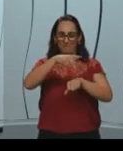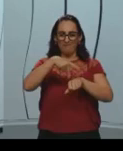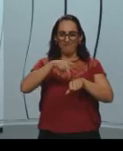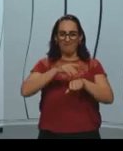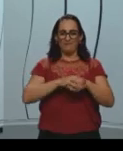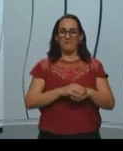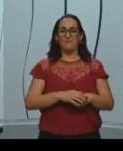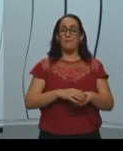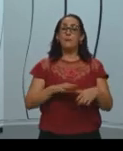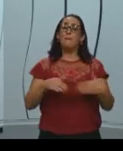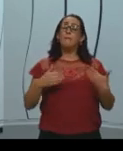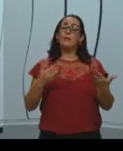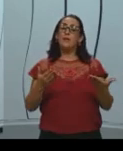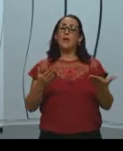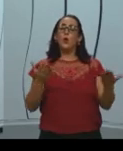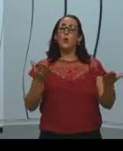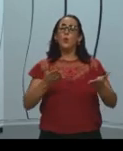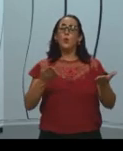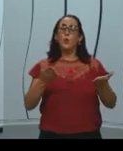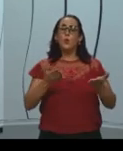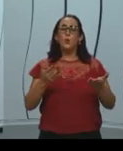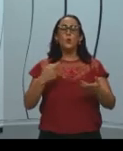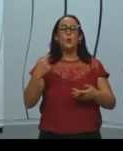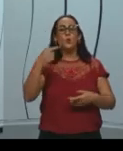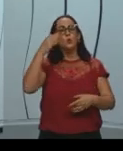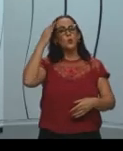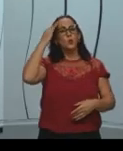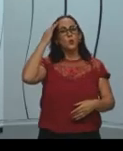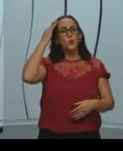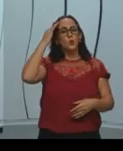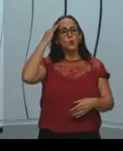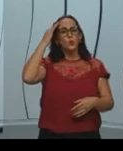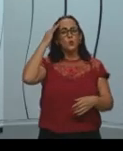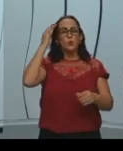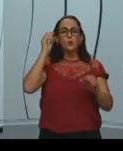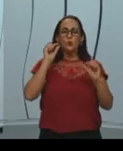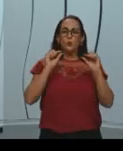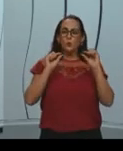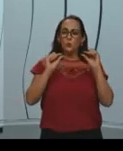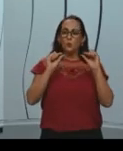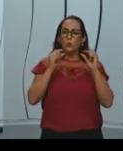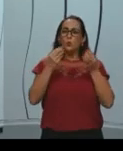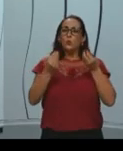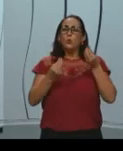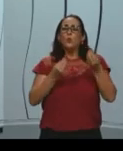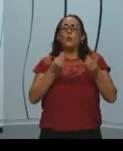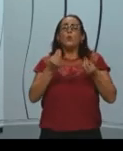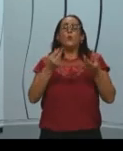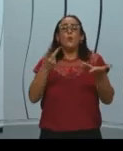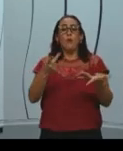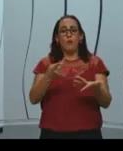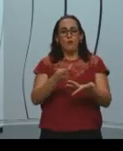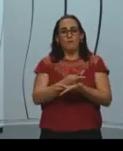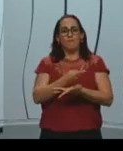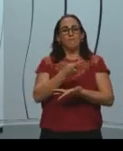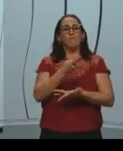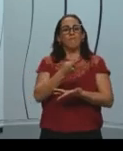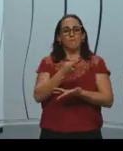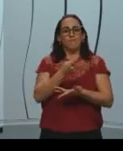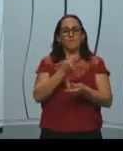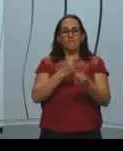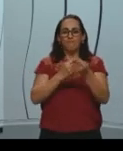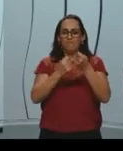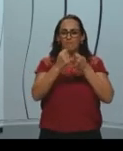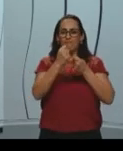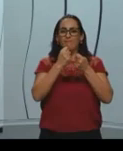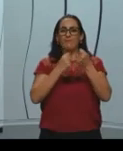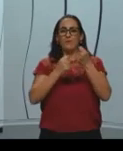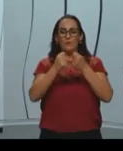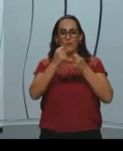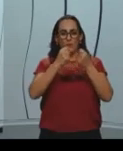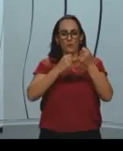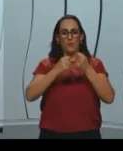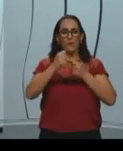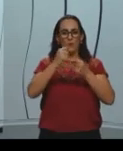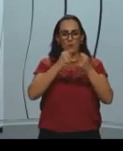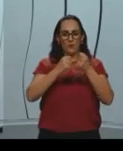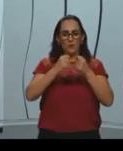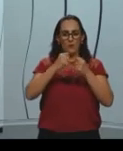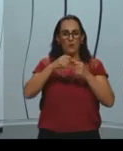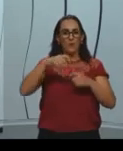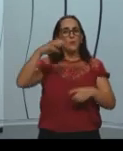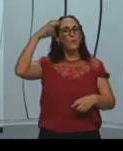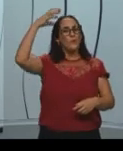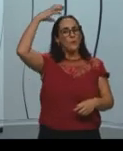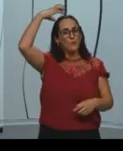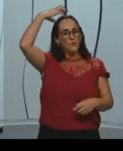Então, na aula de hoje, nós vamos compreender um pouquinho mais como se deu esse controle da coroa portuguesa na colônia,